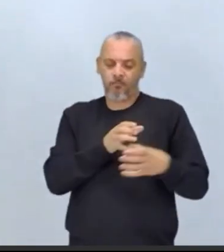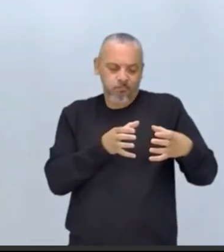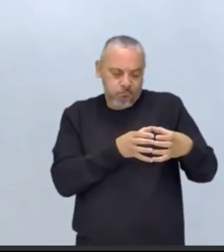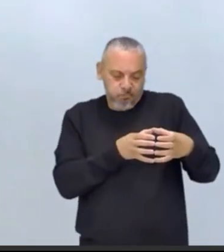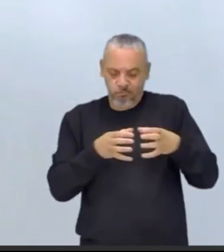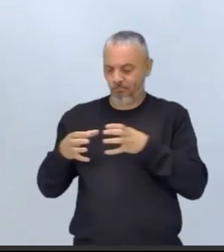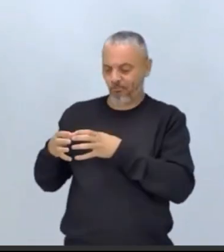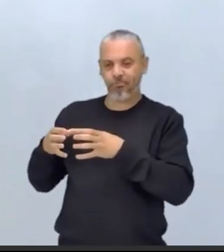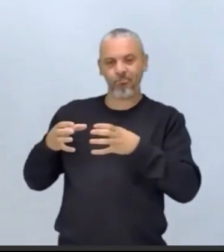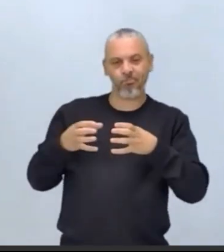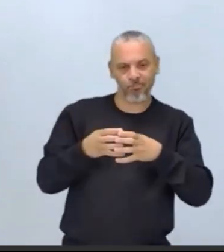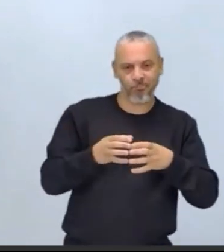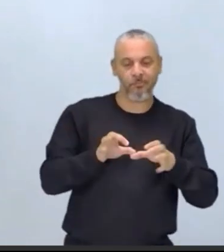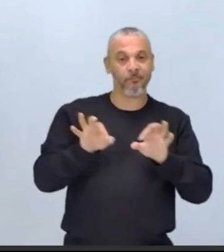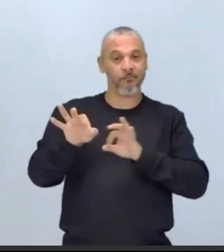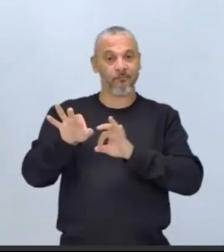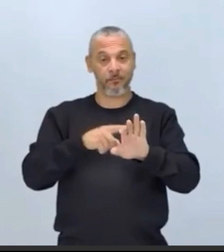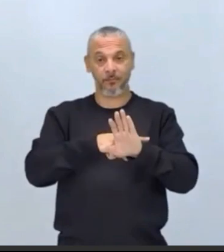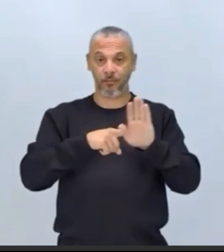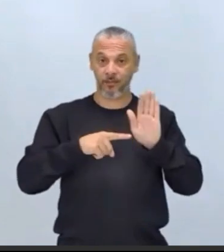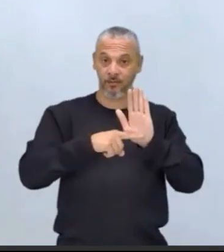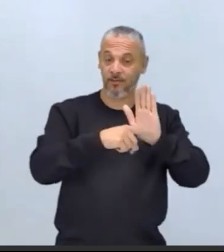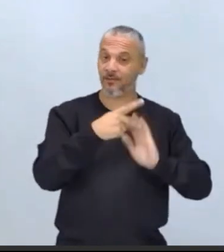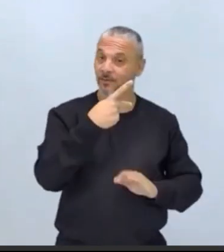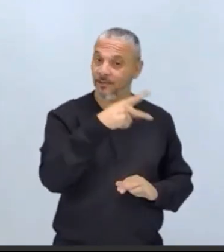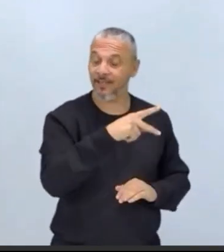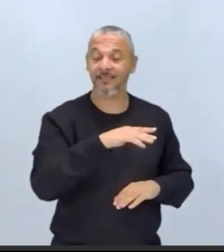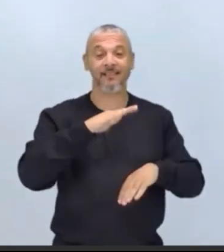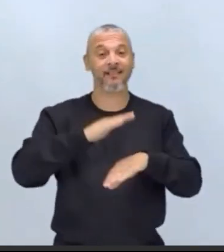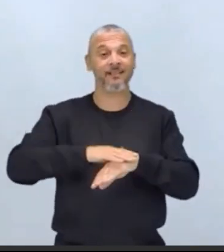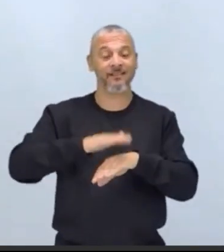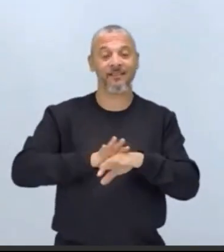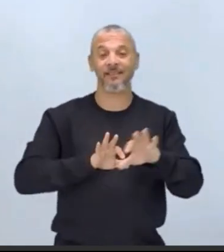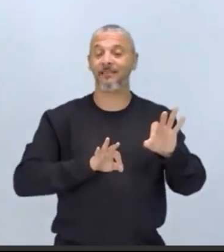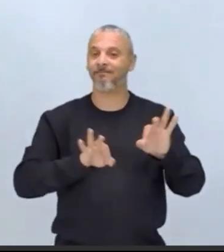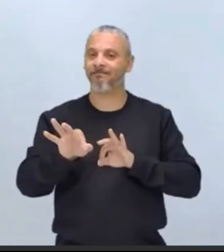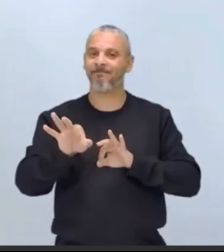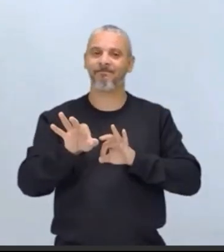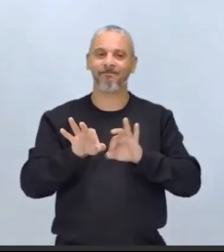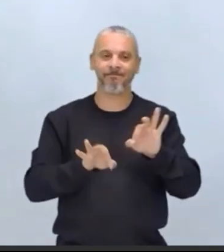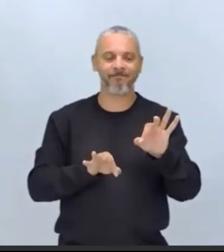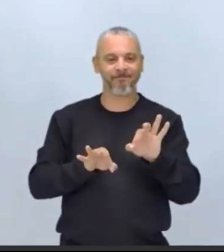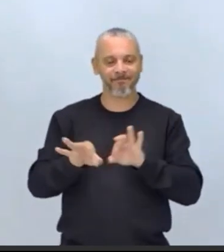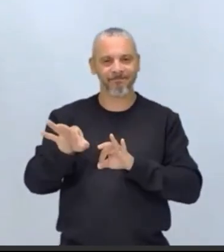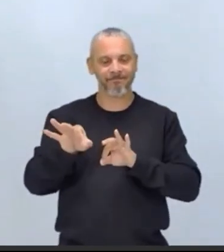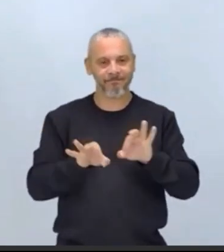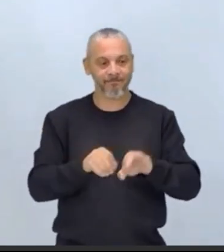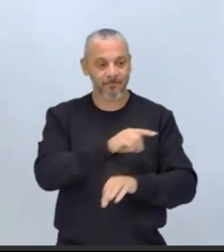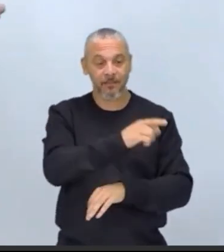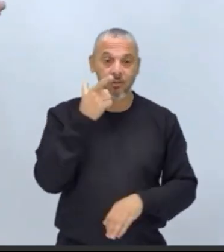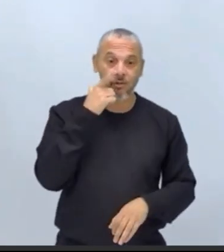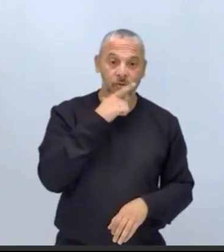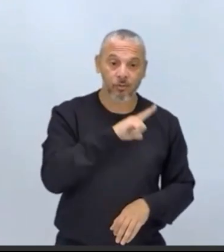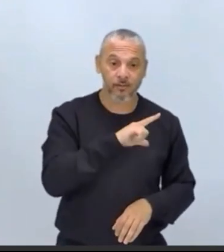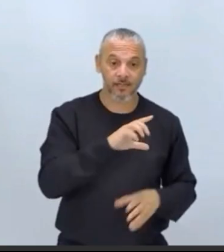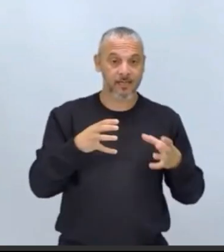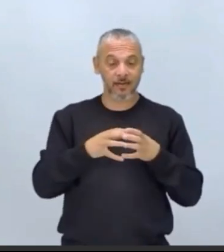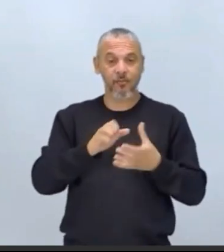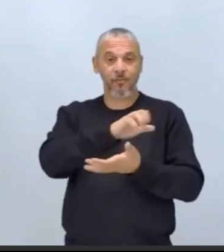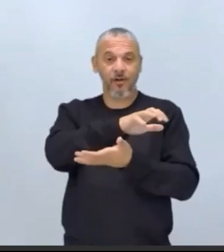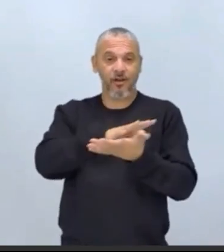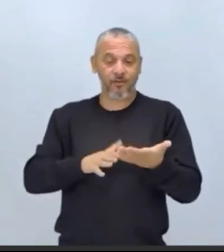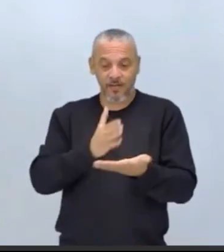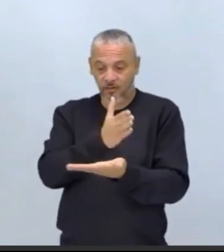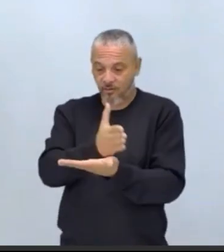peça para que eles tenham a parte do protagonismo juvenil, que é justamente fazer com que eles dividam entre si as